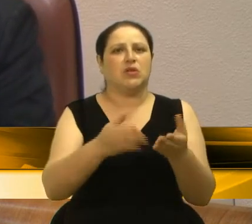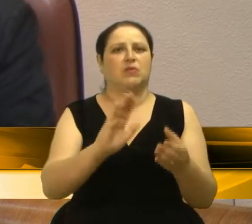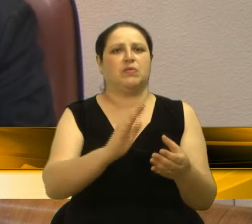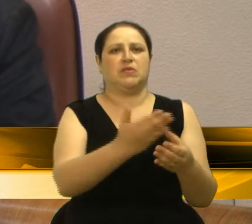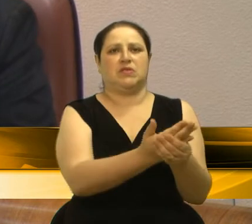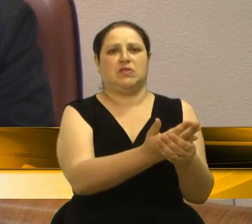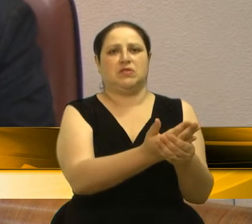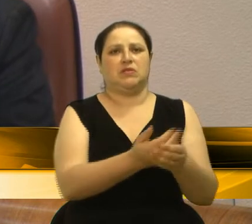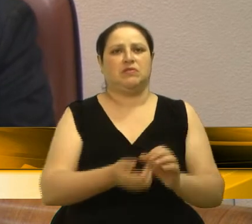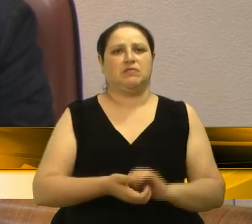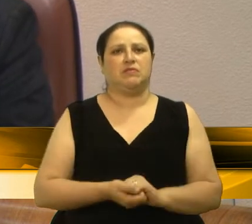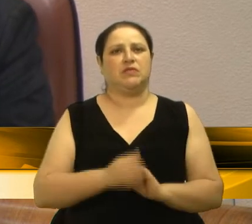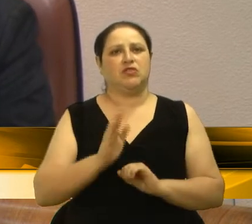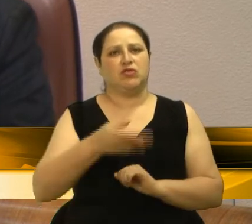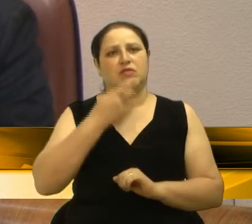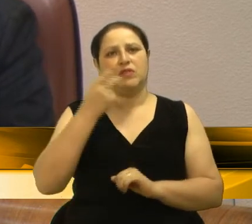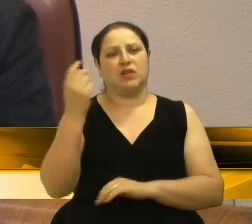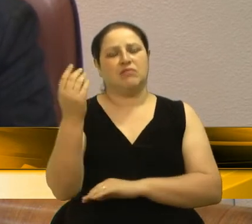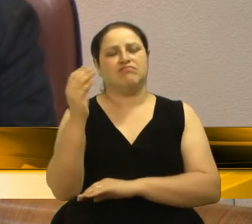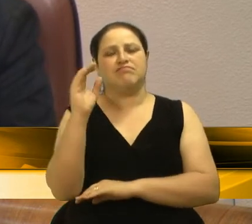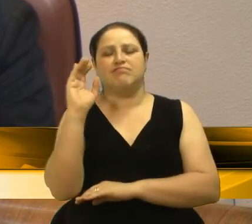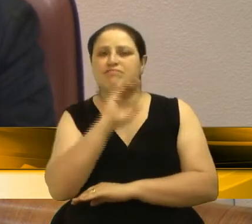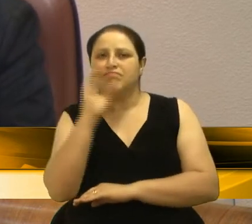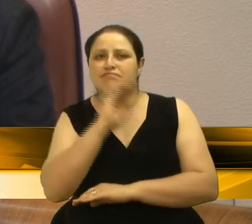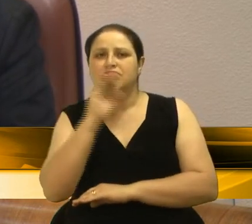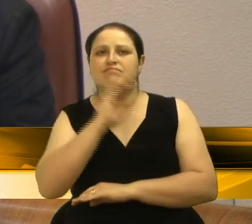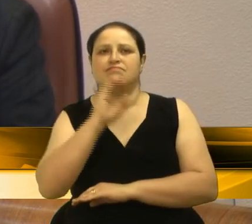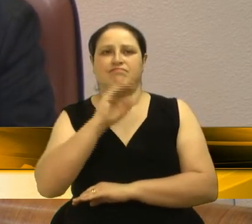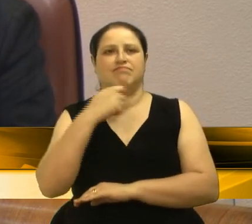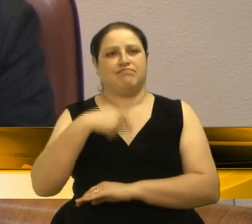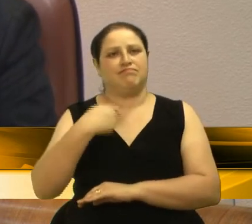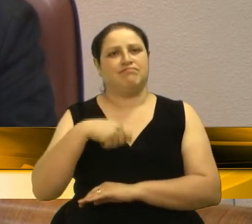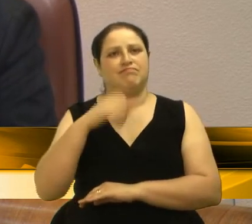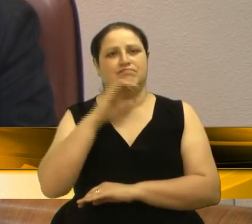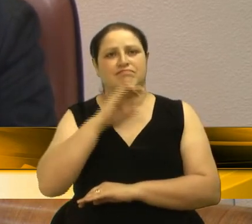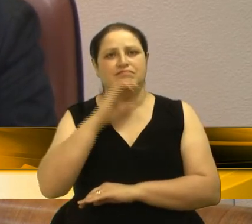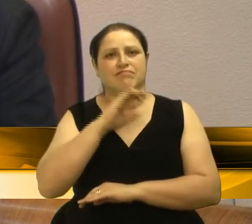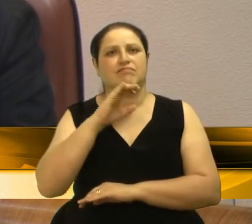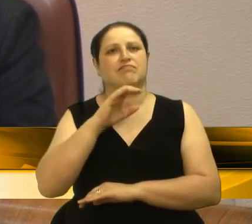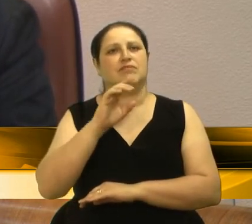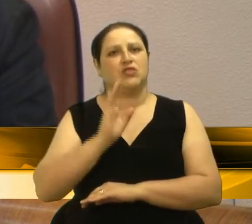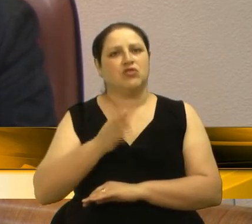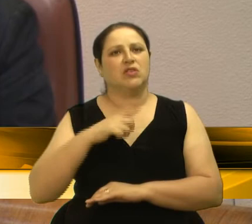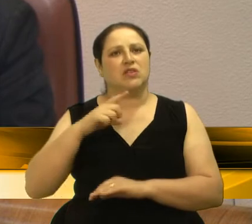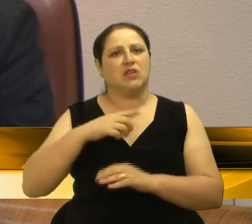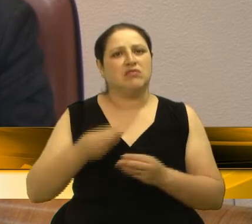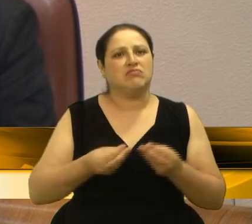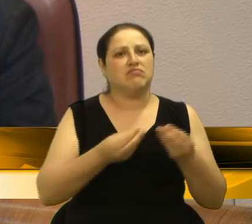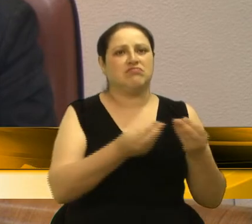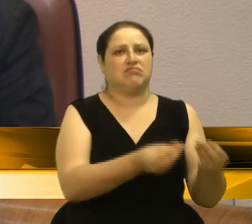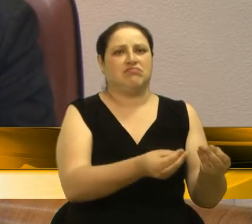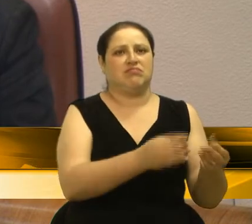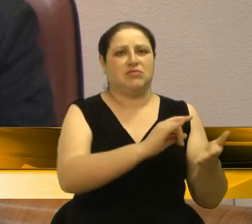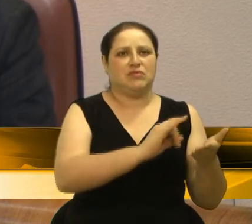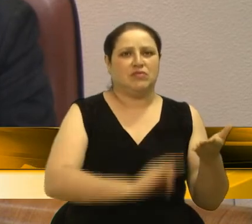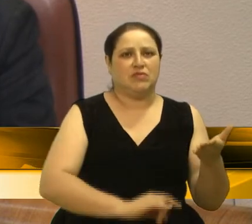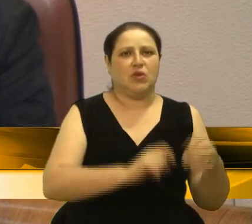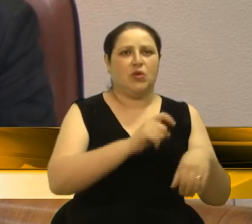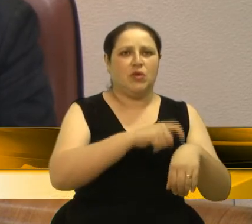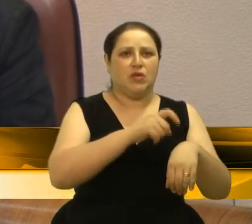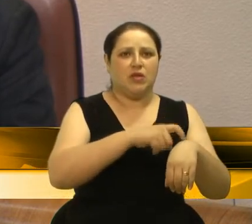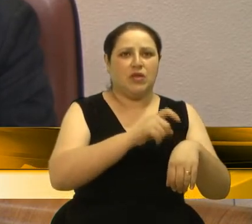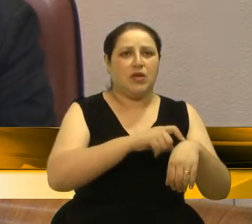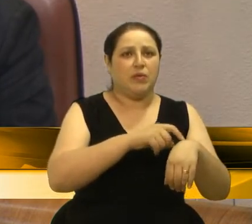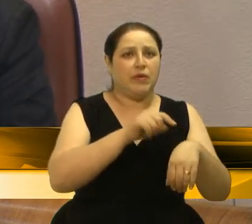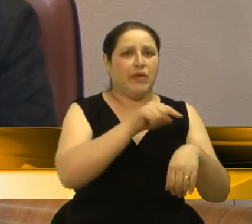Como mencionado, a urgência é evidente, uma vez que a notificação foi deflagrada, o prazo peremptório para a apresentação de defesa